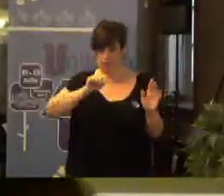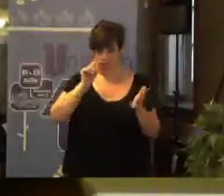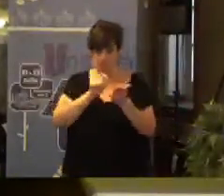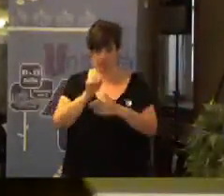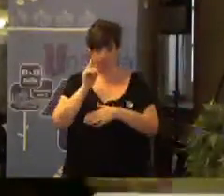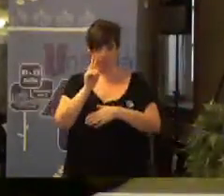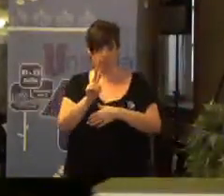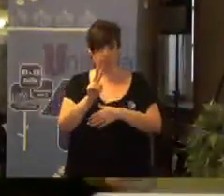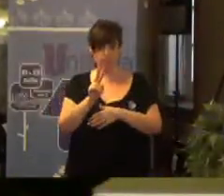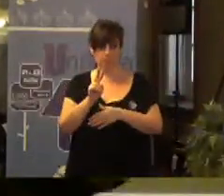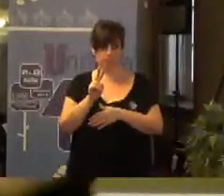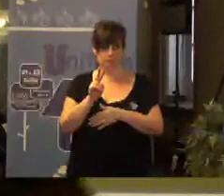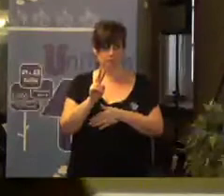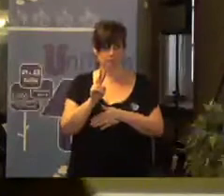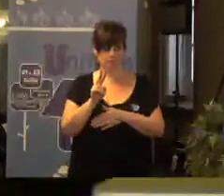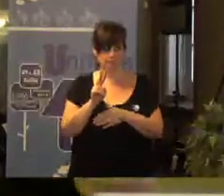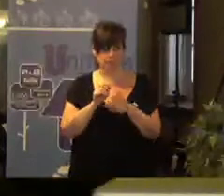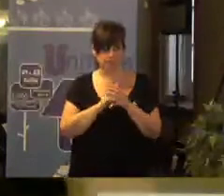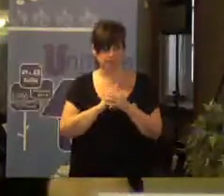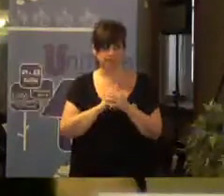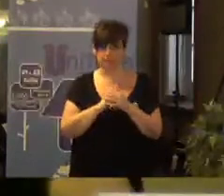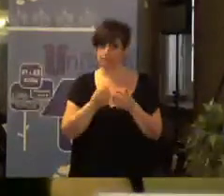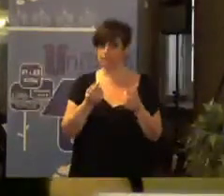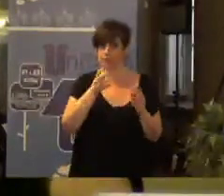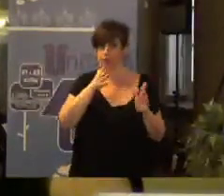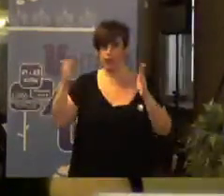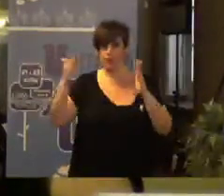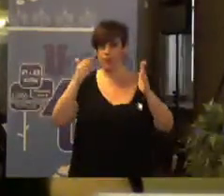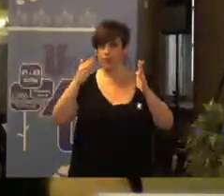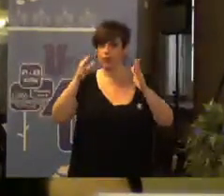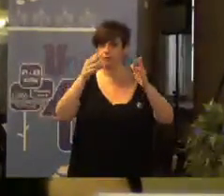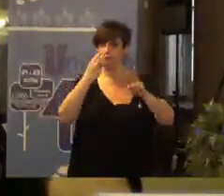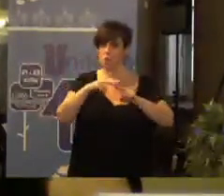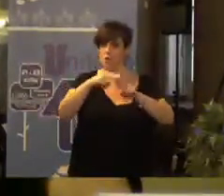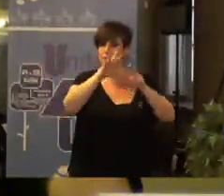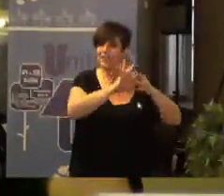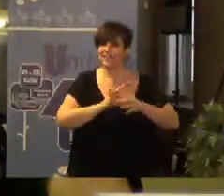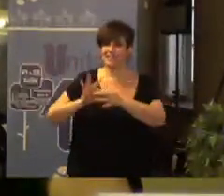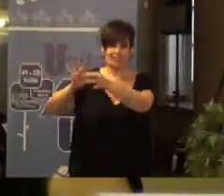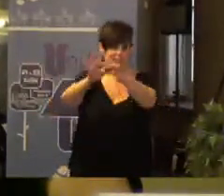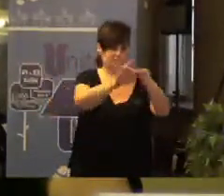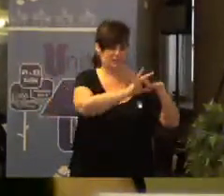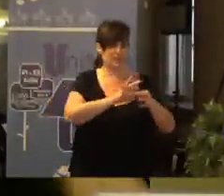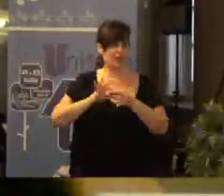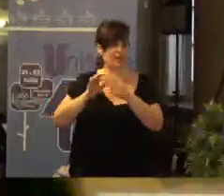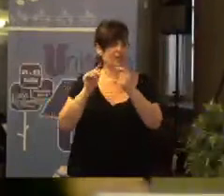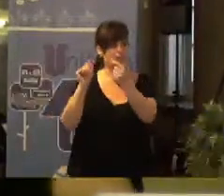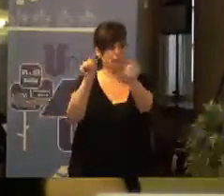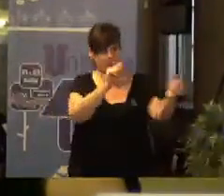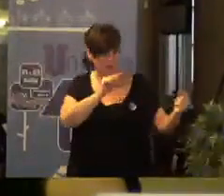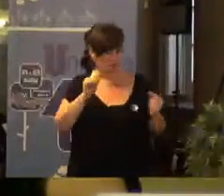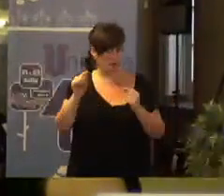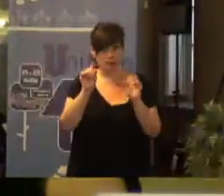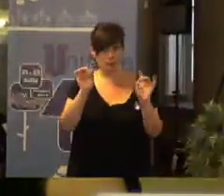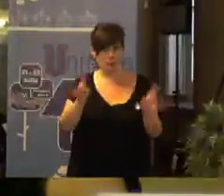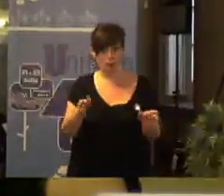do posicionamento da esquerda europeia e da grande política de alianças, nós vamos ter que refazer esse debate, como foi feito